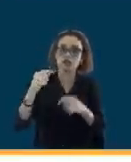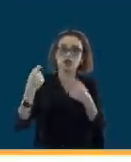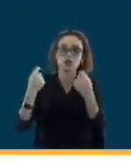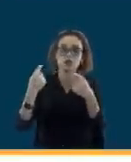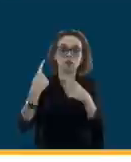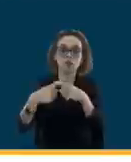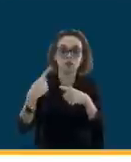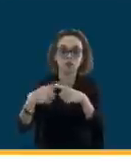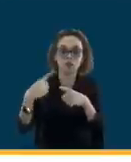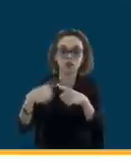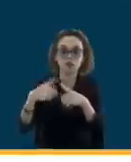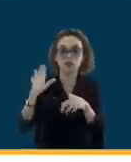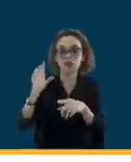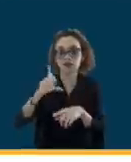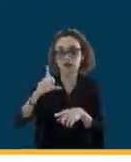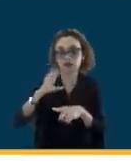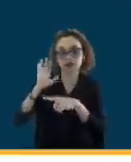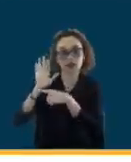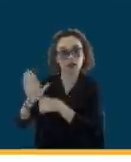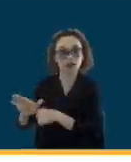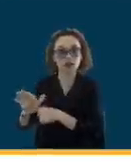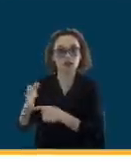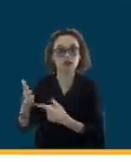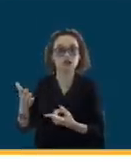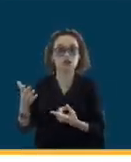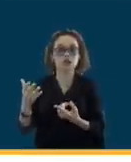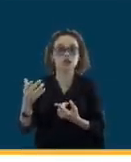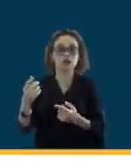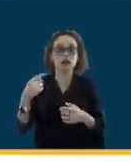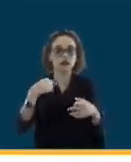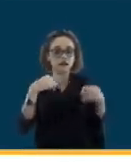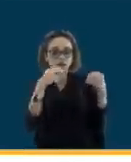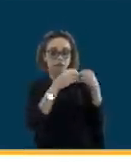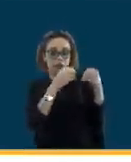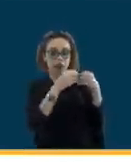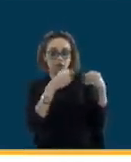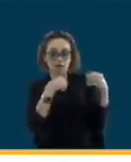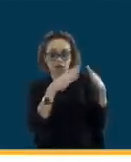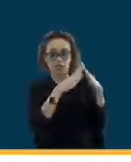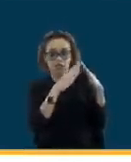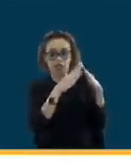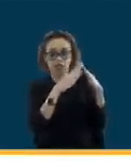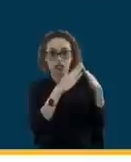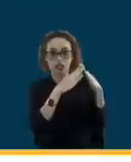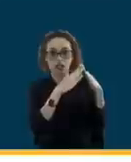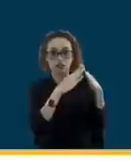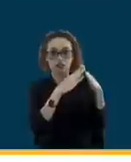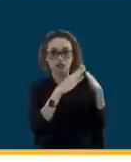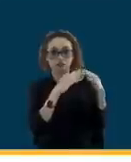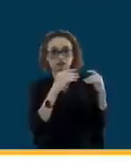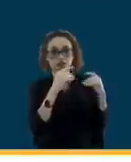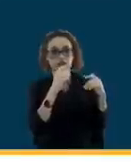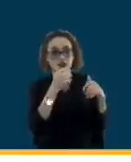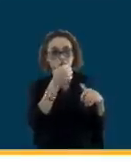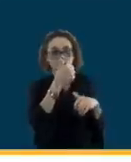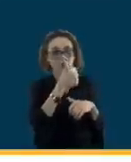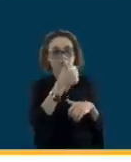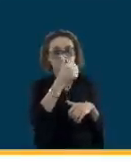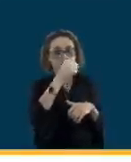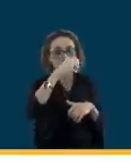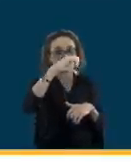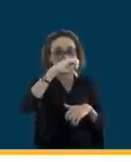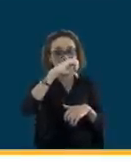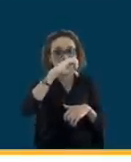da abolição. Depois, aqui, perto de onde eu moro, com Tonifício Crespo, em 1917, a